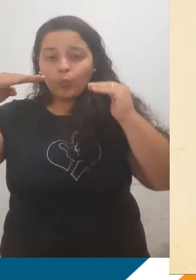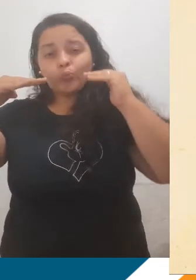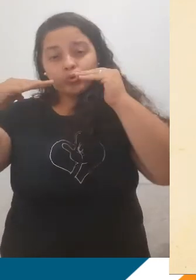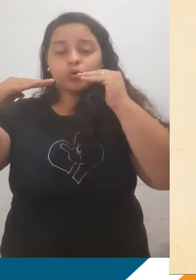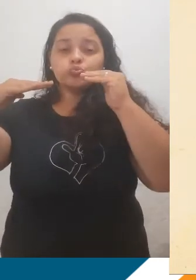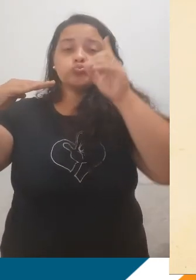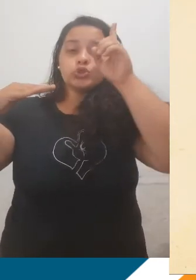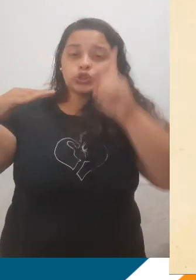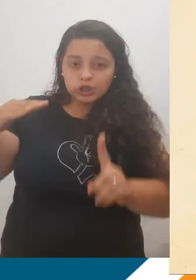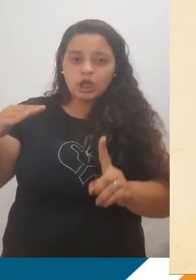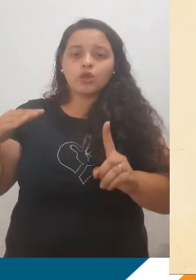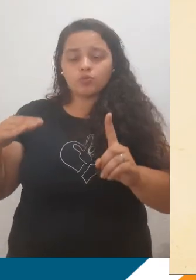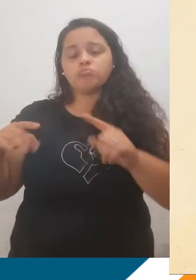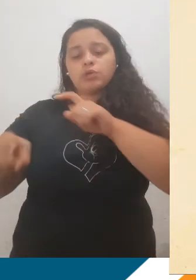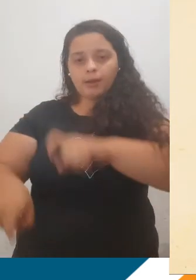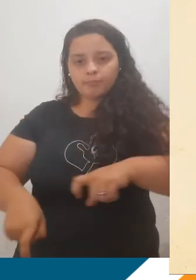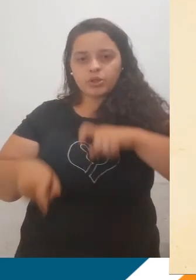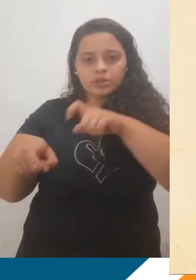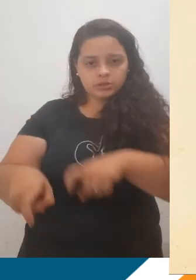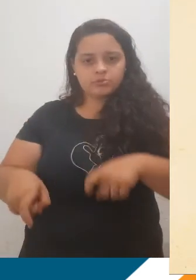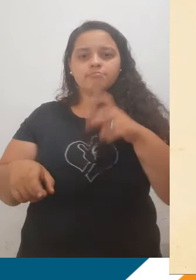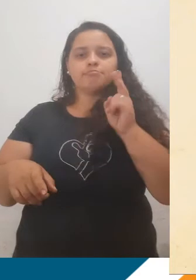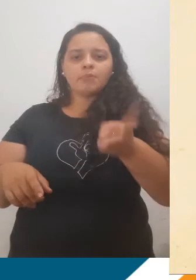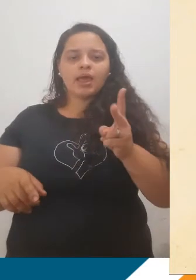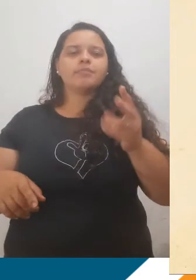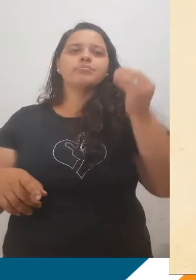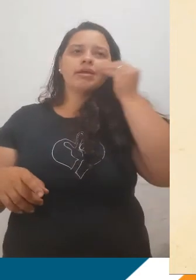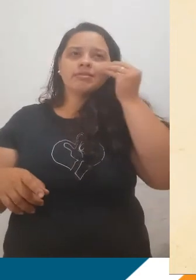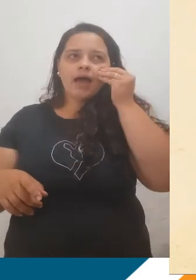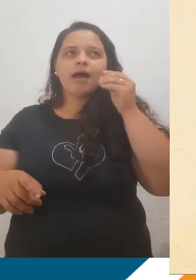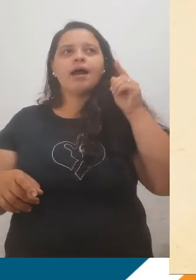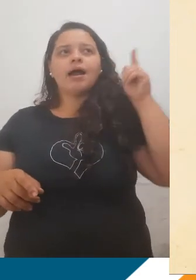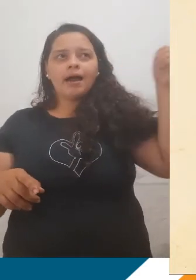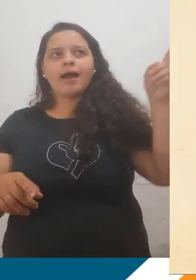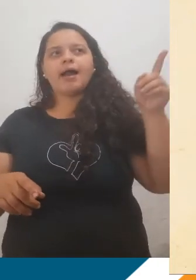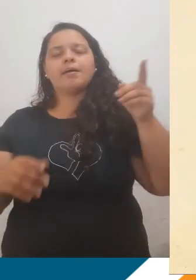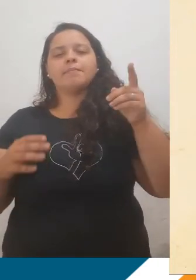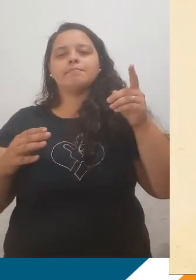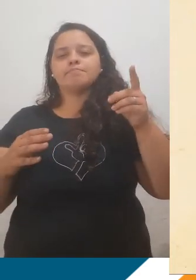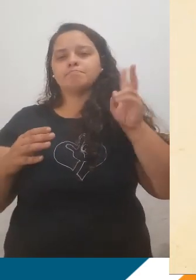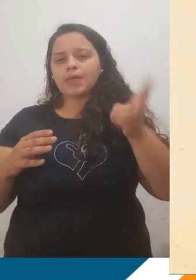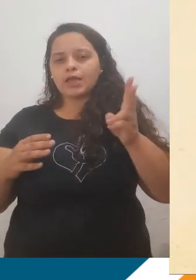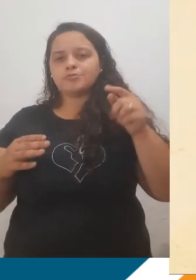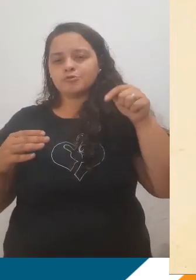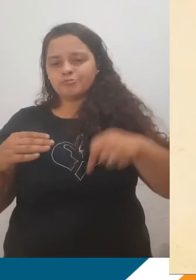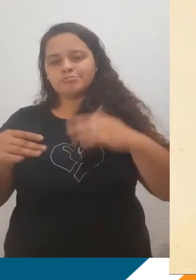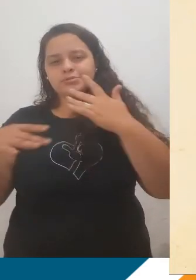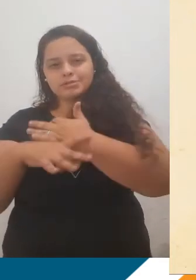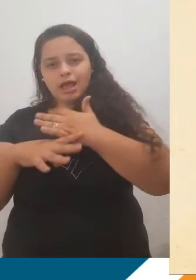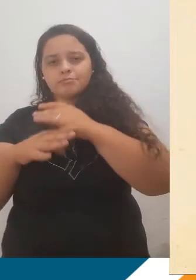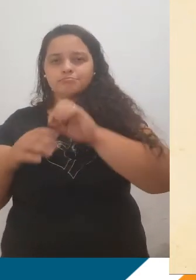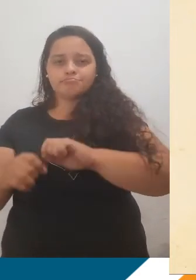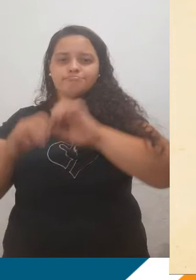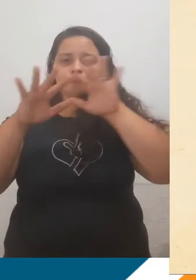de direitos para os camponeses, de uma extensão dos direitos urbanos para o mundo rural e também através da